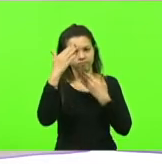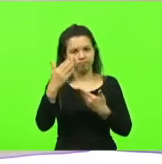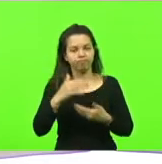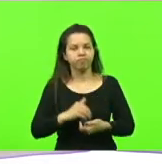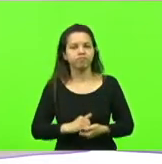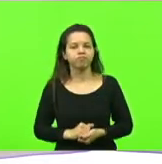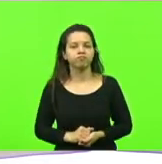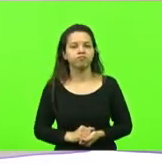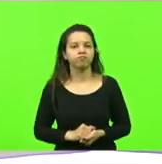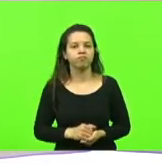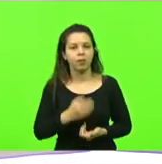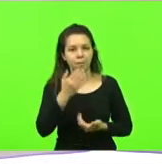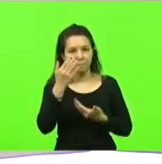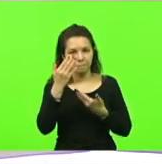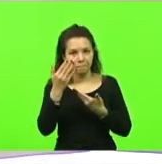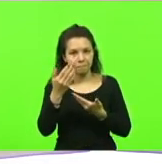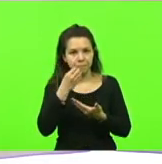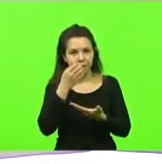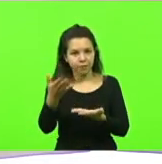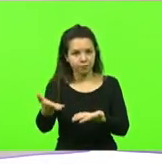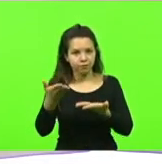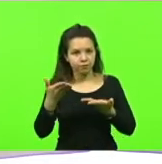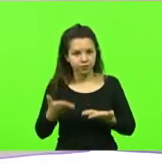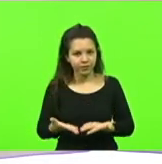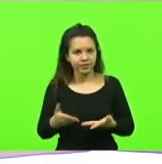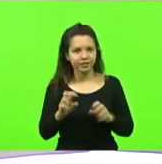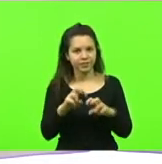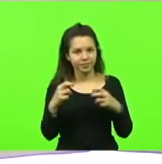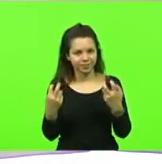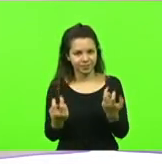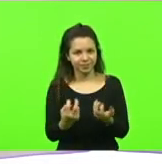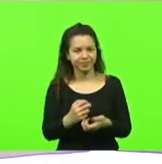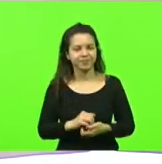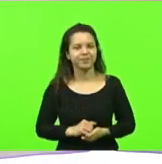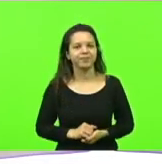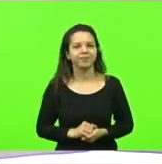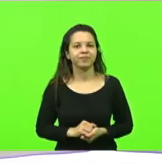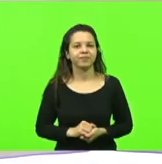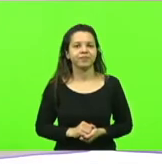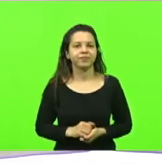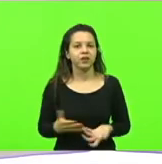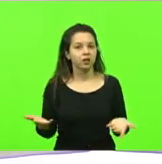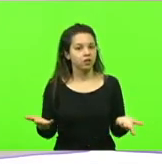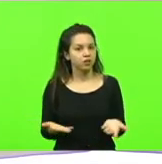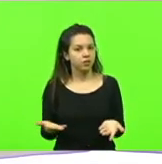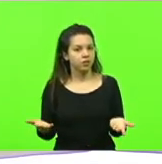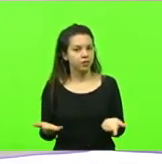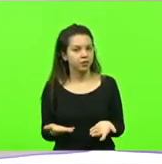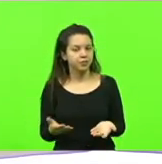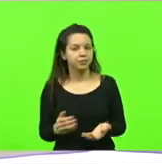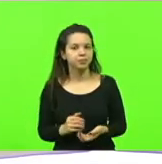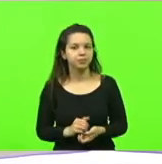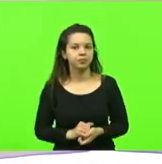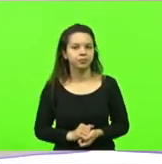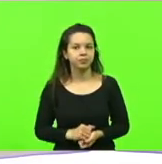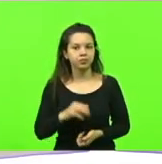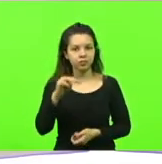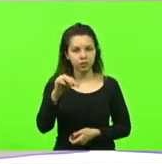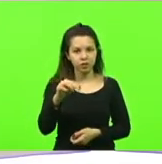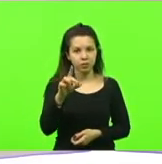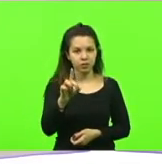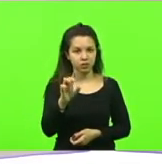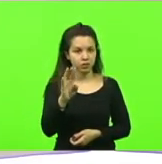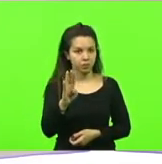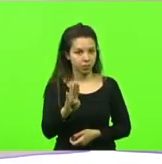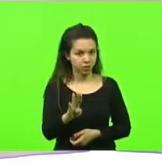Sejam bem-vindos aí no Parlamento Catarinense. O próximo bloco, bloco MDB Partido